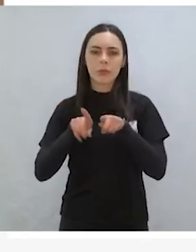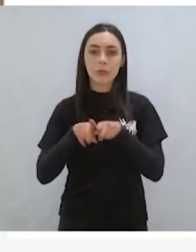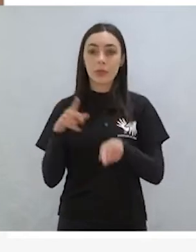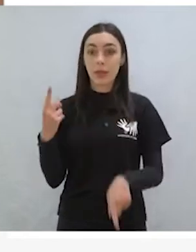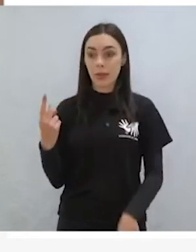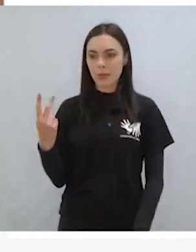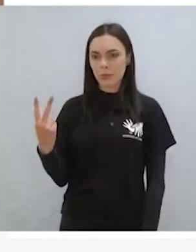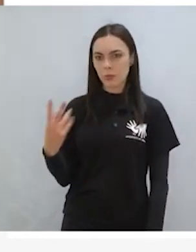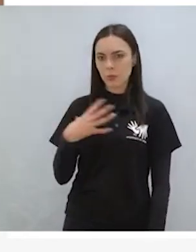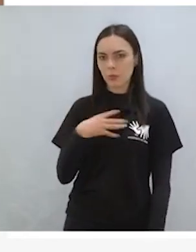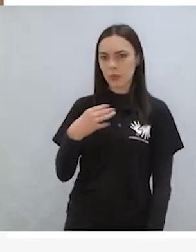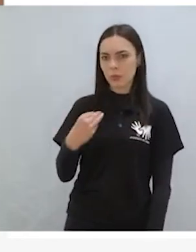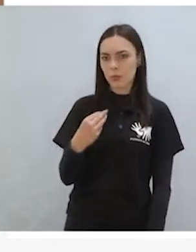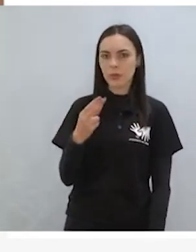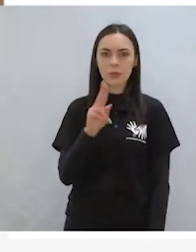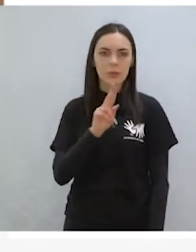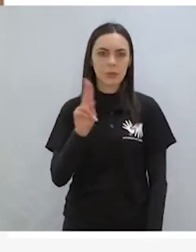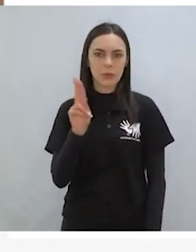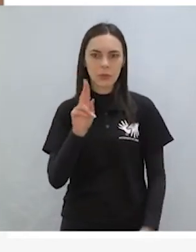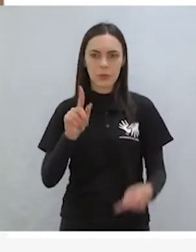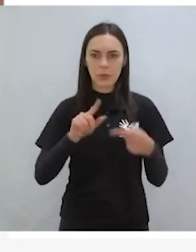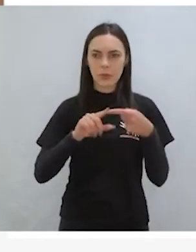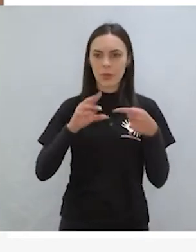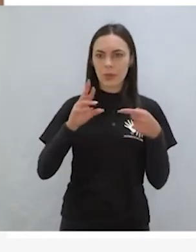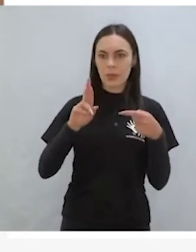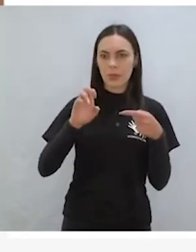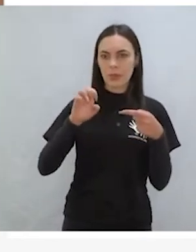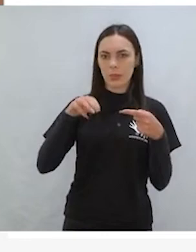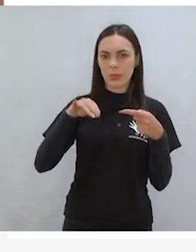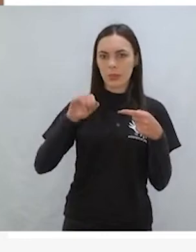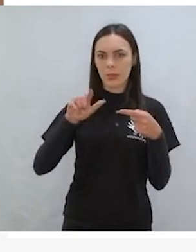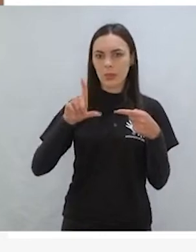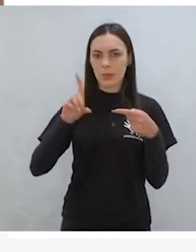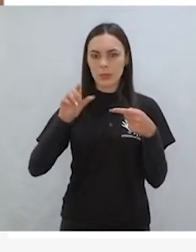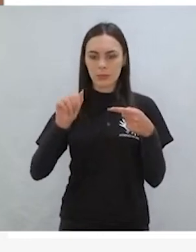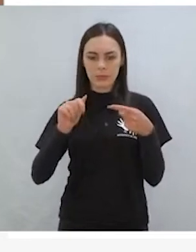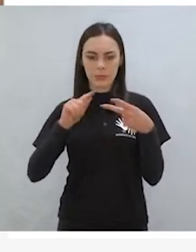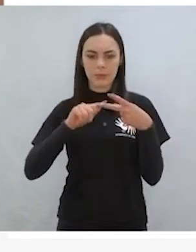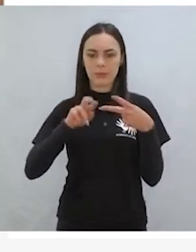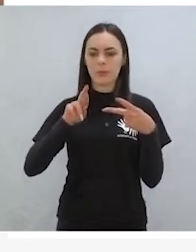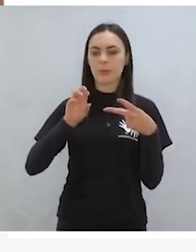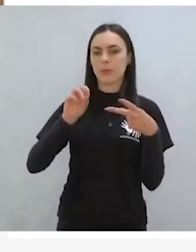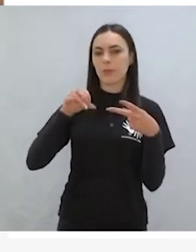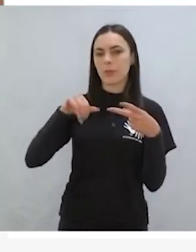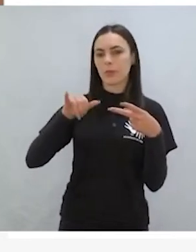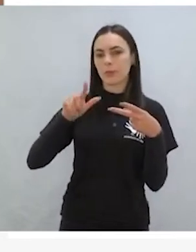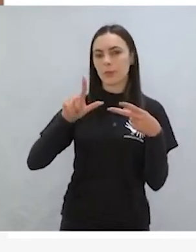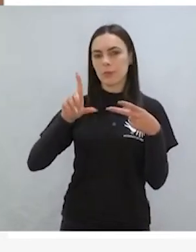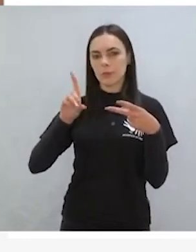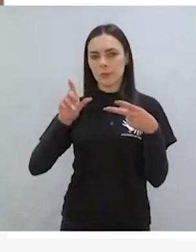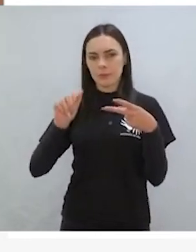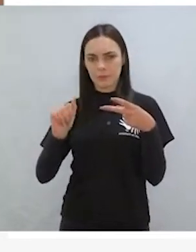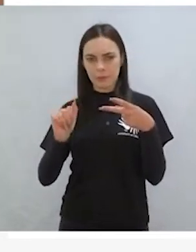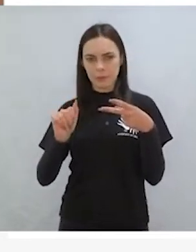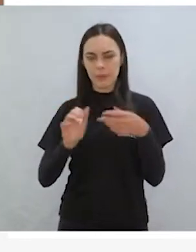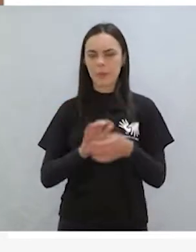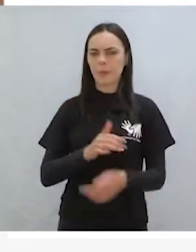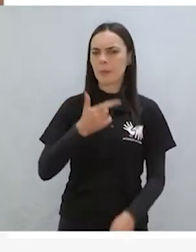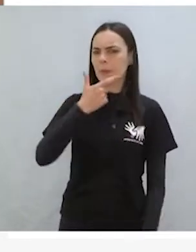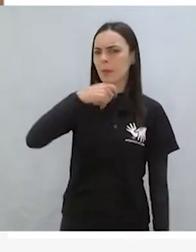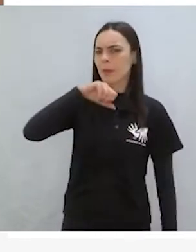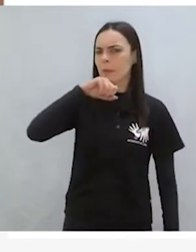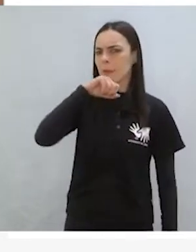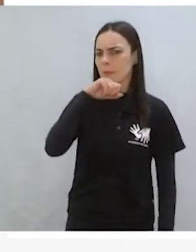e tinha duas filhas, que se chamavam Cremilda e Romilda. O pai